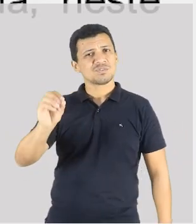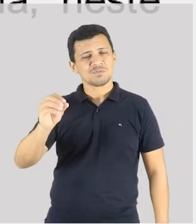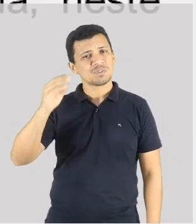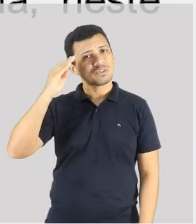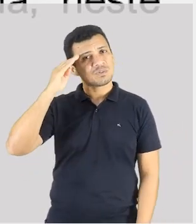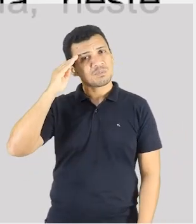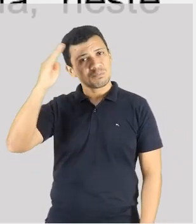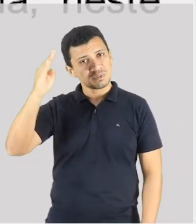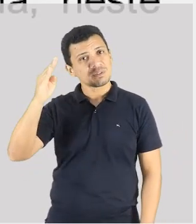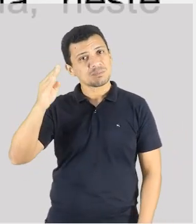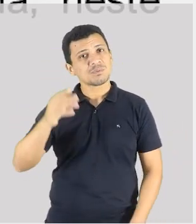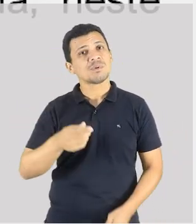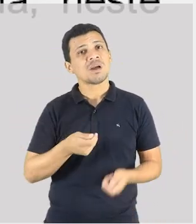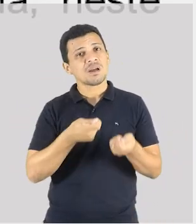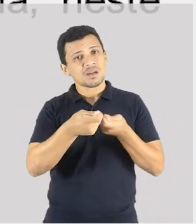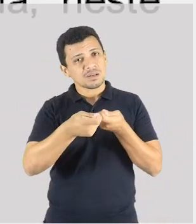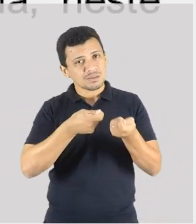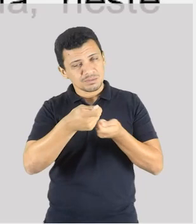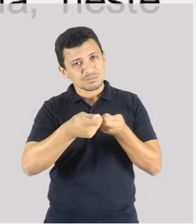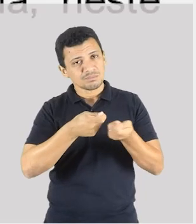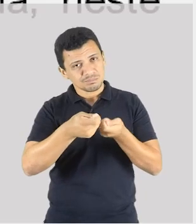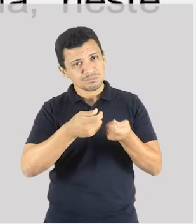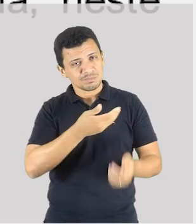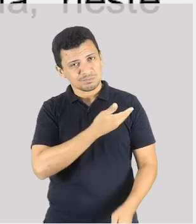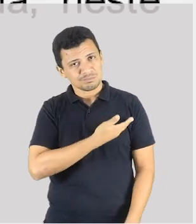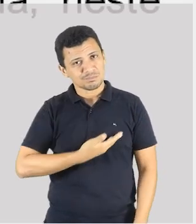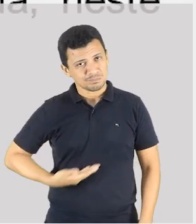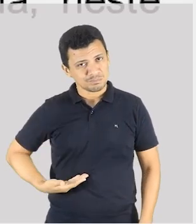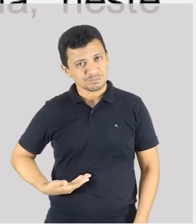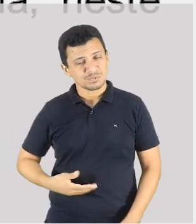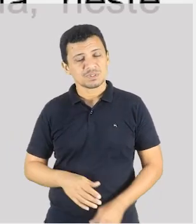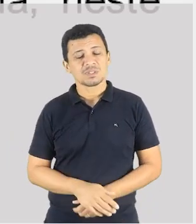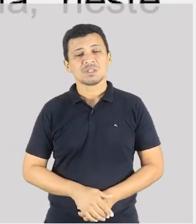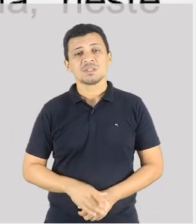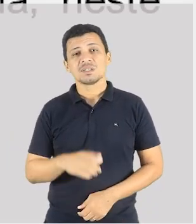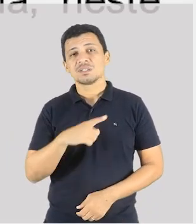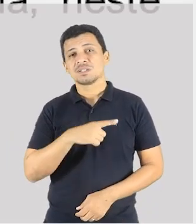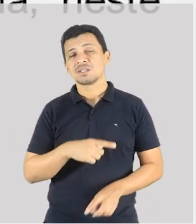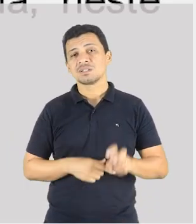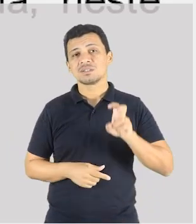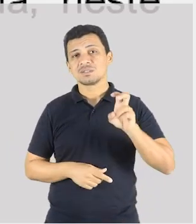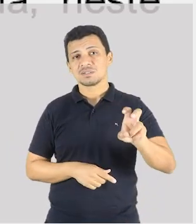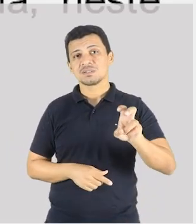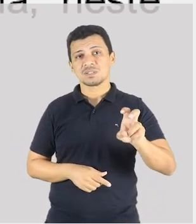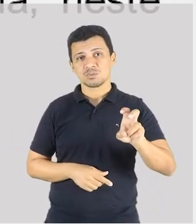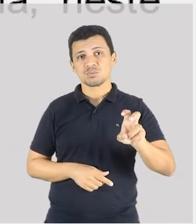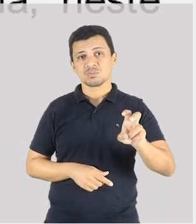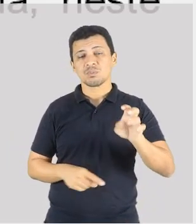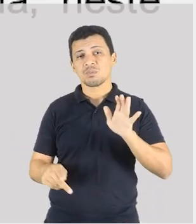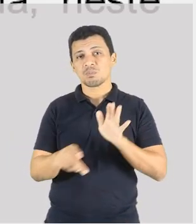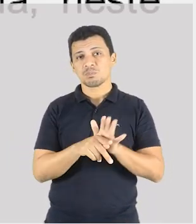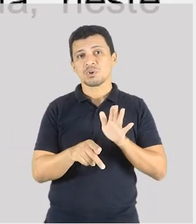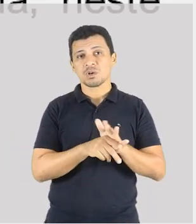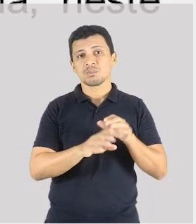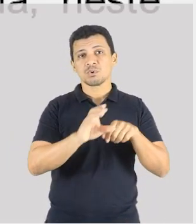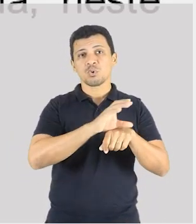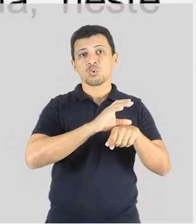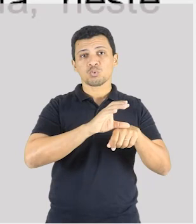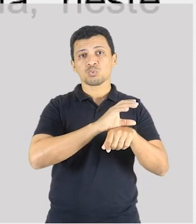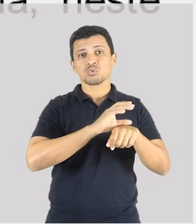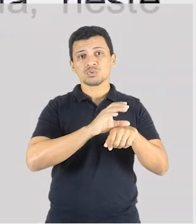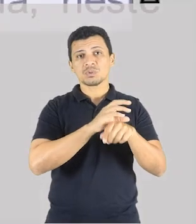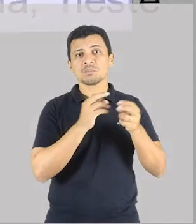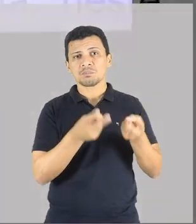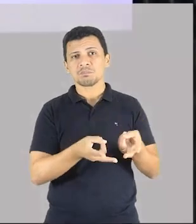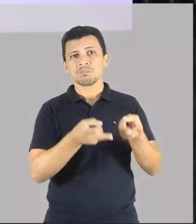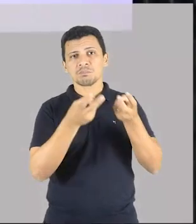administração pública. De forma central, nós temos 5 princípios constitucionais explícitos,